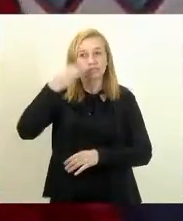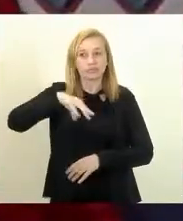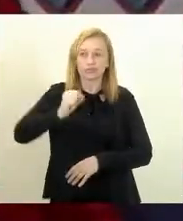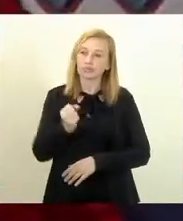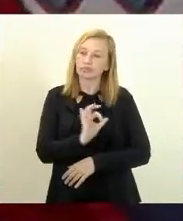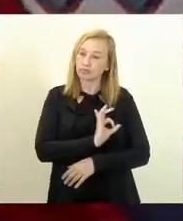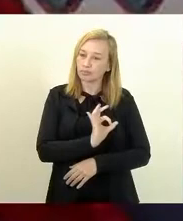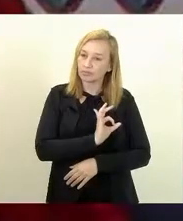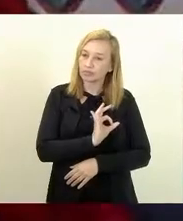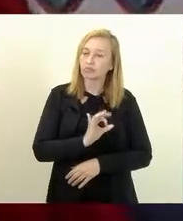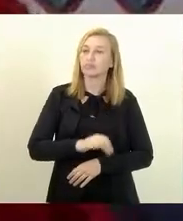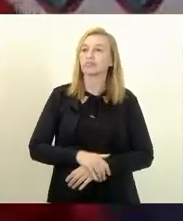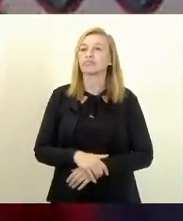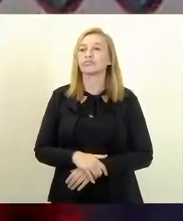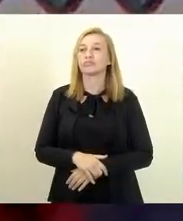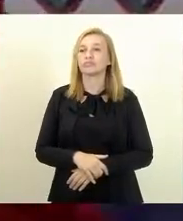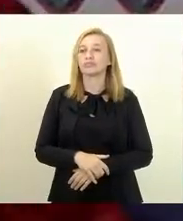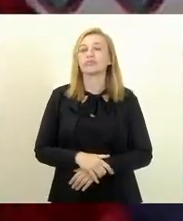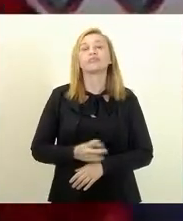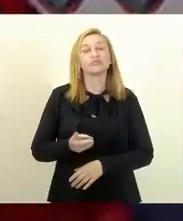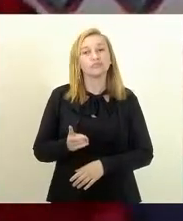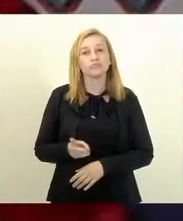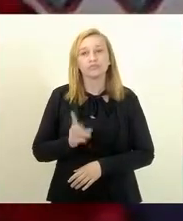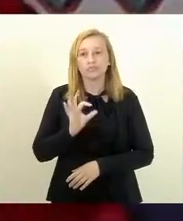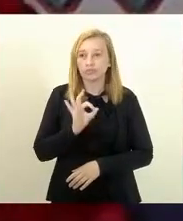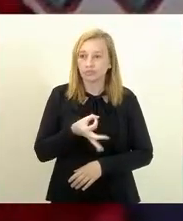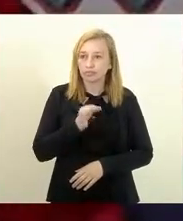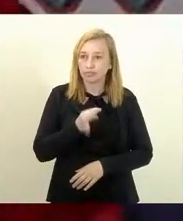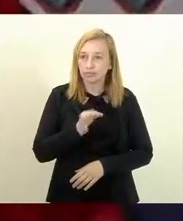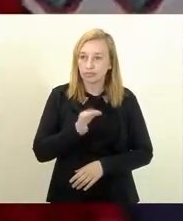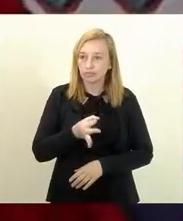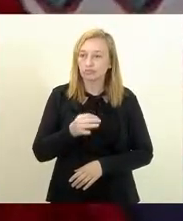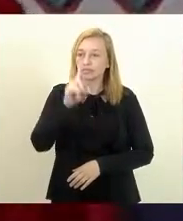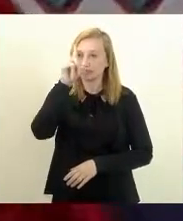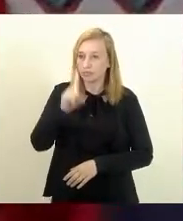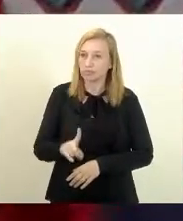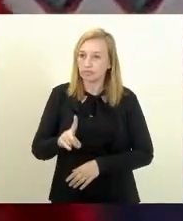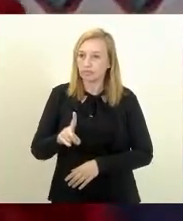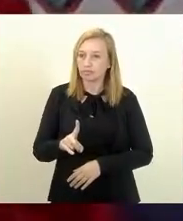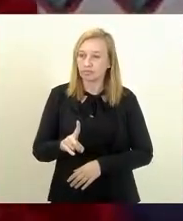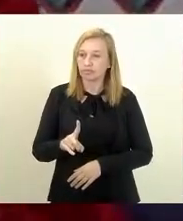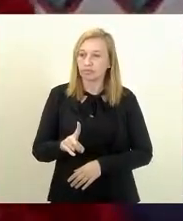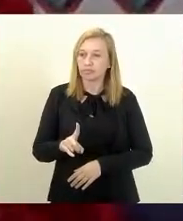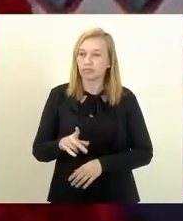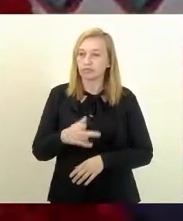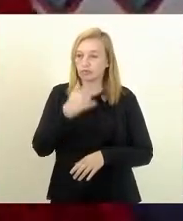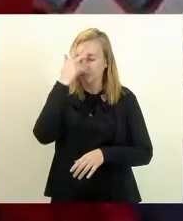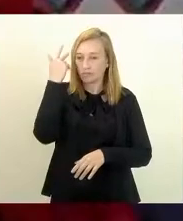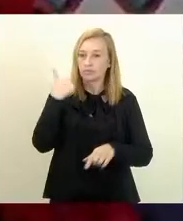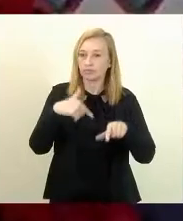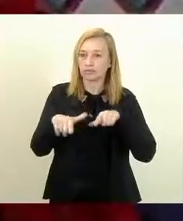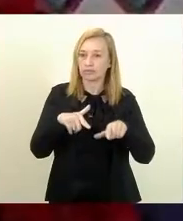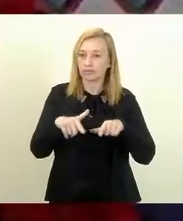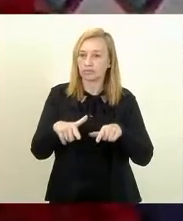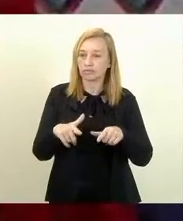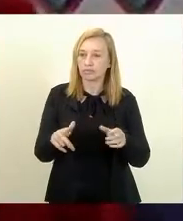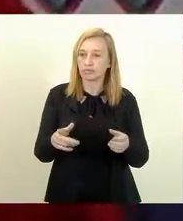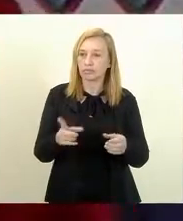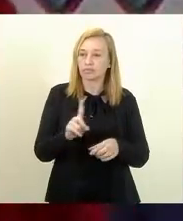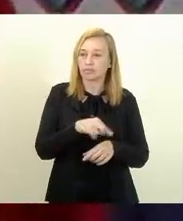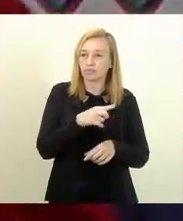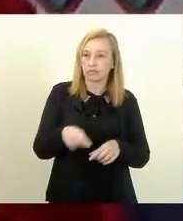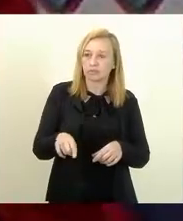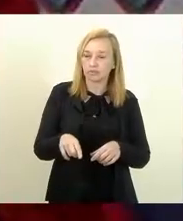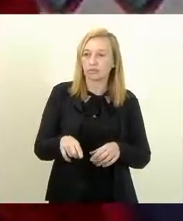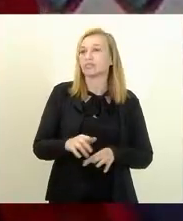essa sensibilidade, que cotidianamente tem os seus direitos e garantias trabalhistas violados, determinando